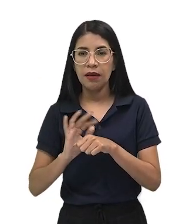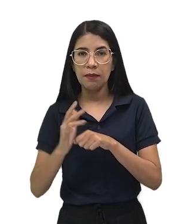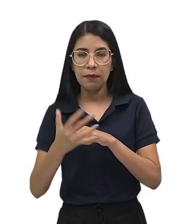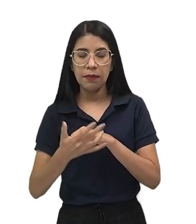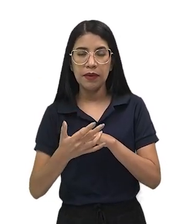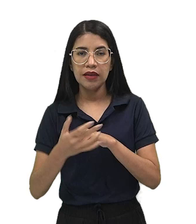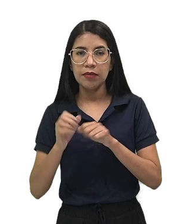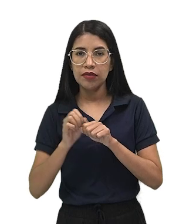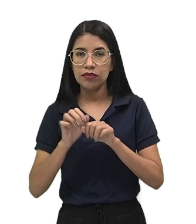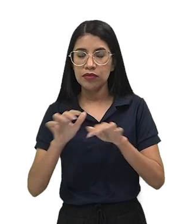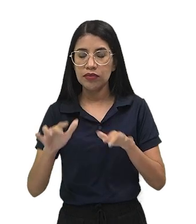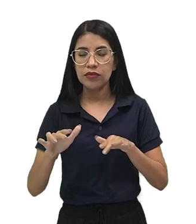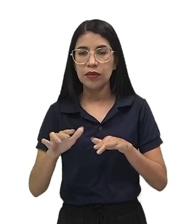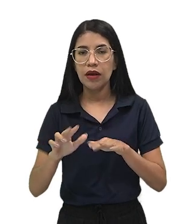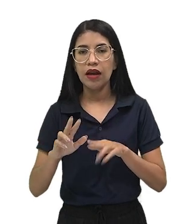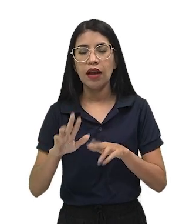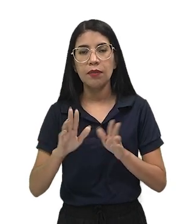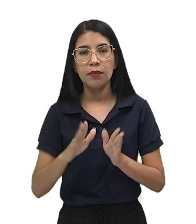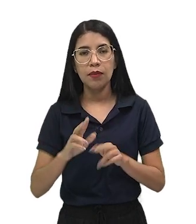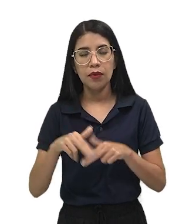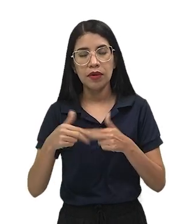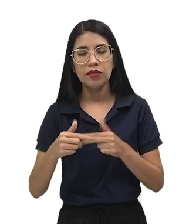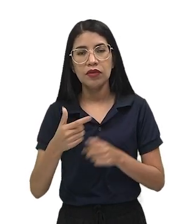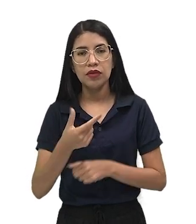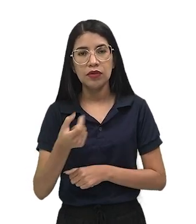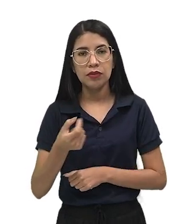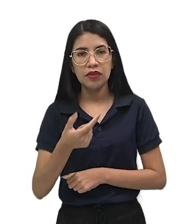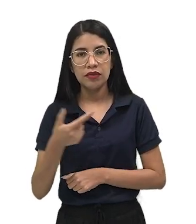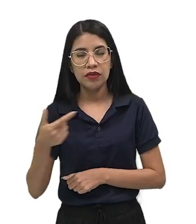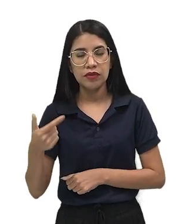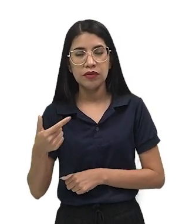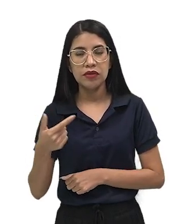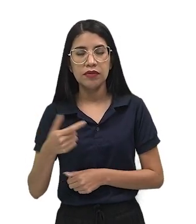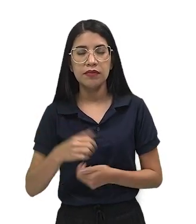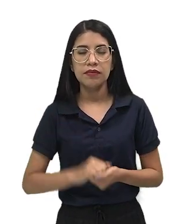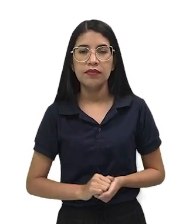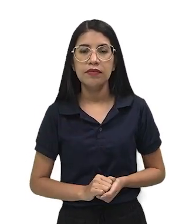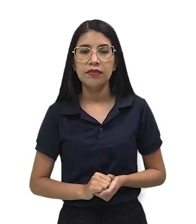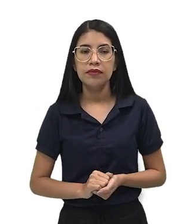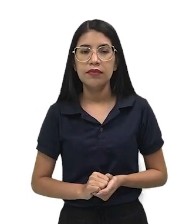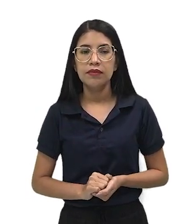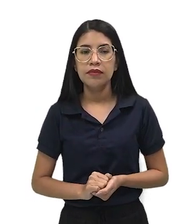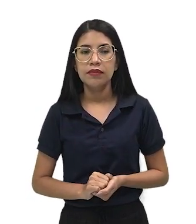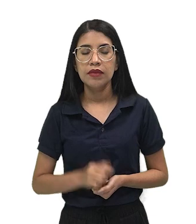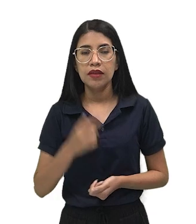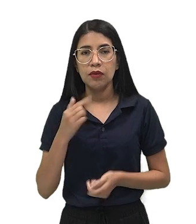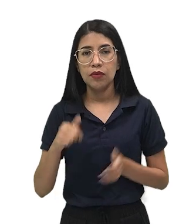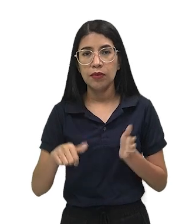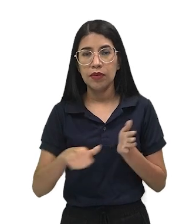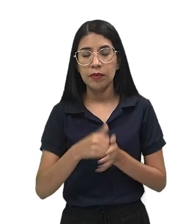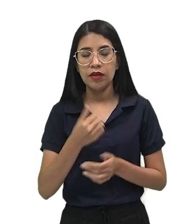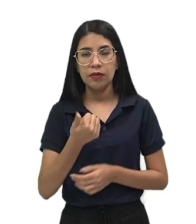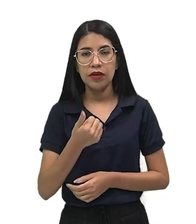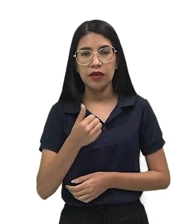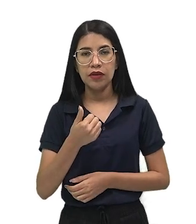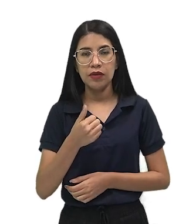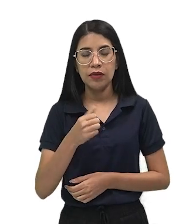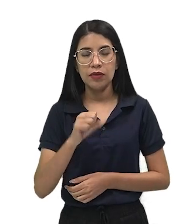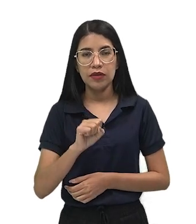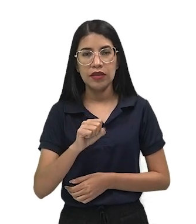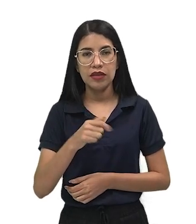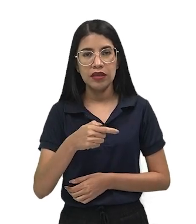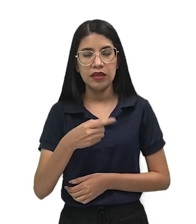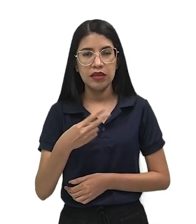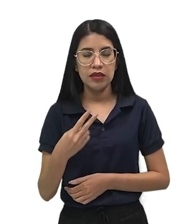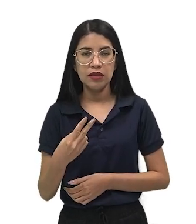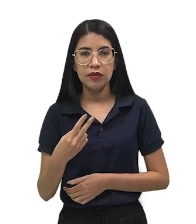2022. Então vamos contar aqui, que eu falei que ele era o 13º. Então nós tivemos aqui o nosso primeiro censo,